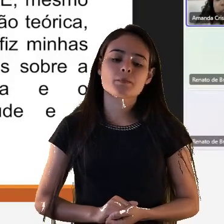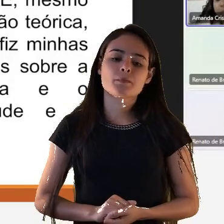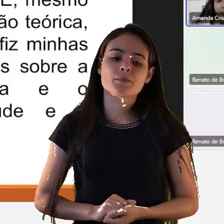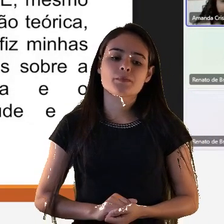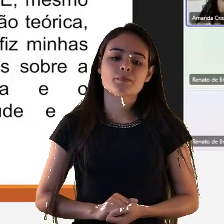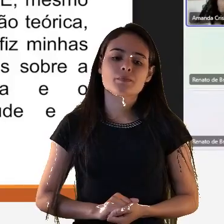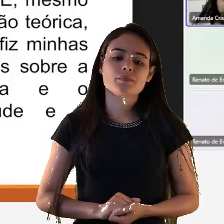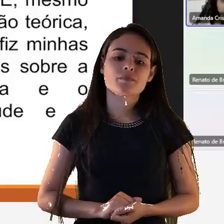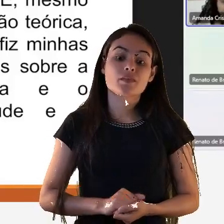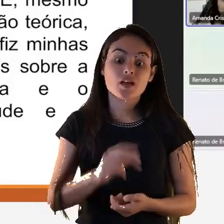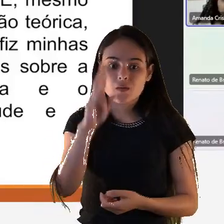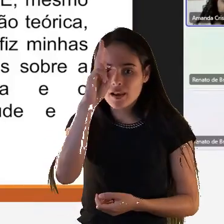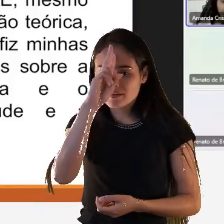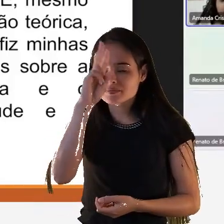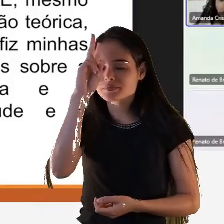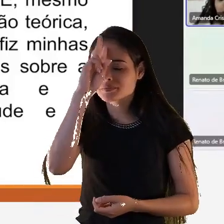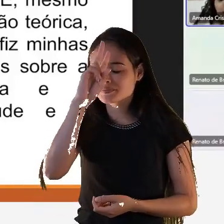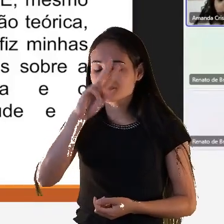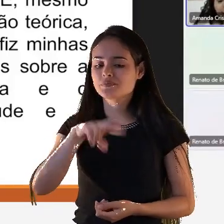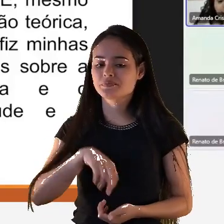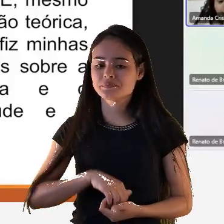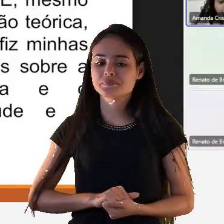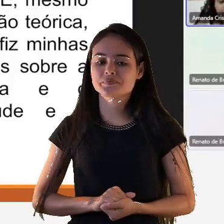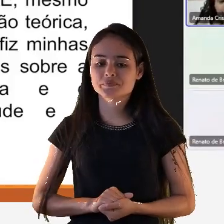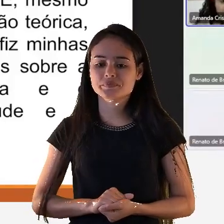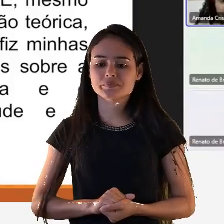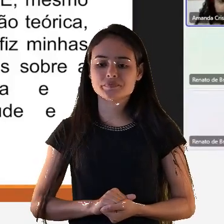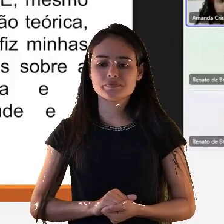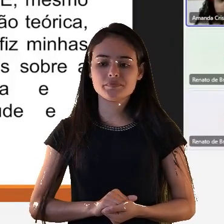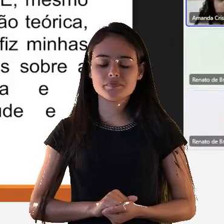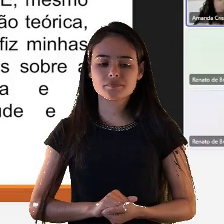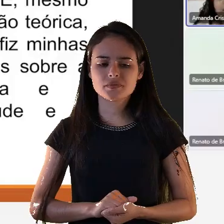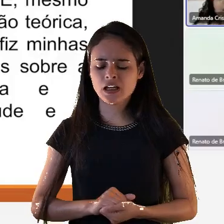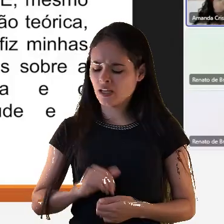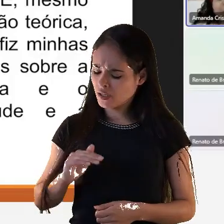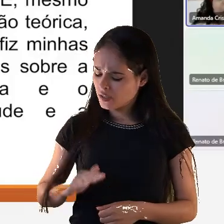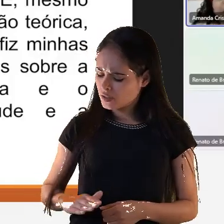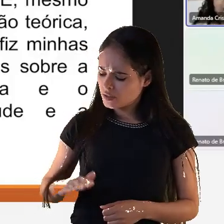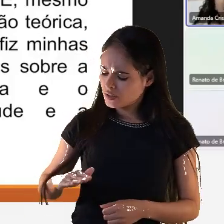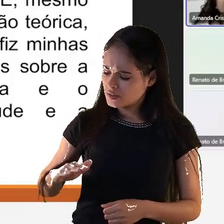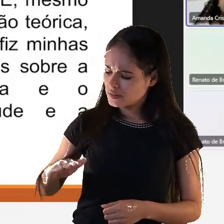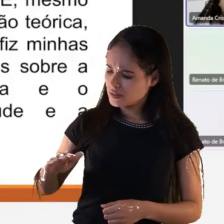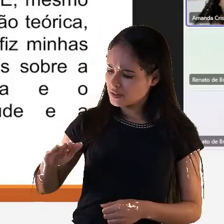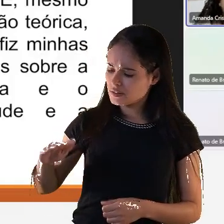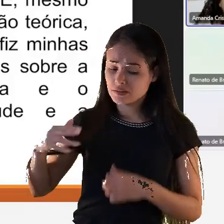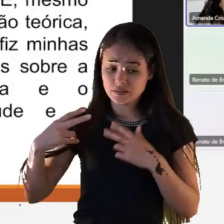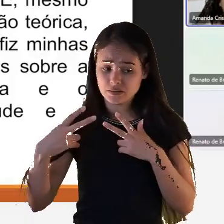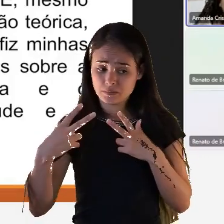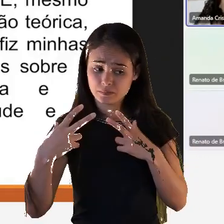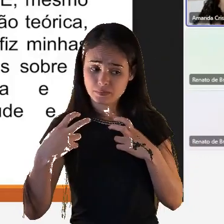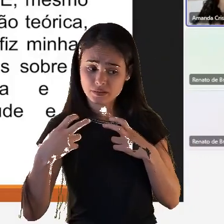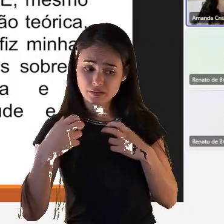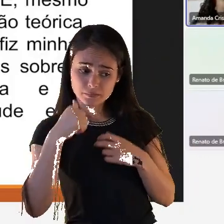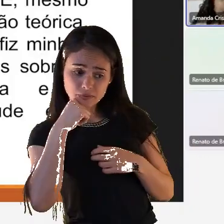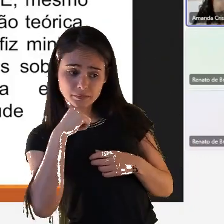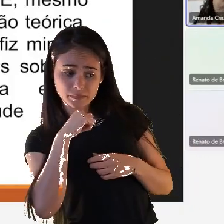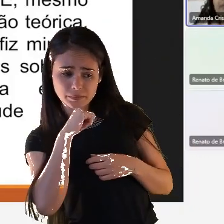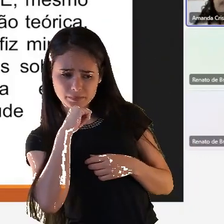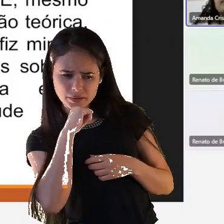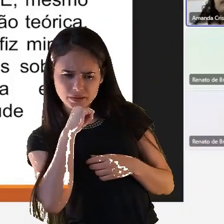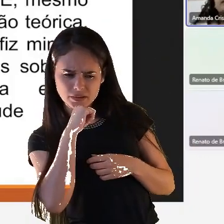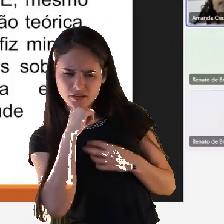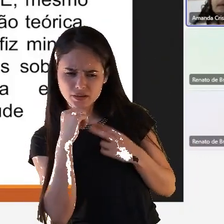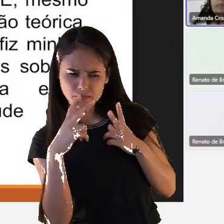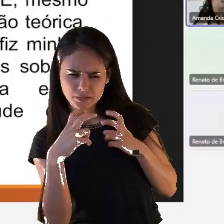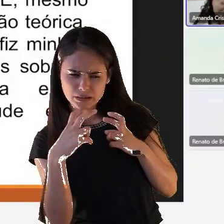essa consciência política, né? Eu cresci vendo a minha mãe, e aí quando eu fiz essa ligação